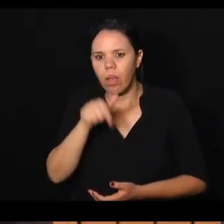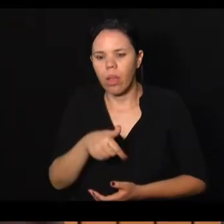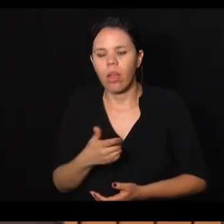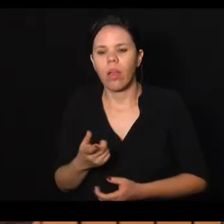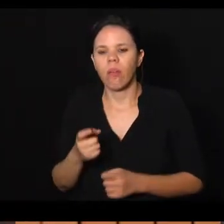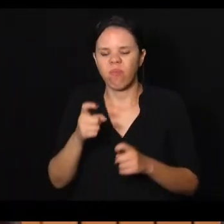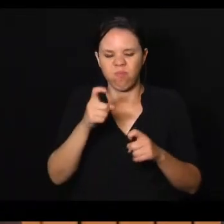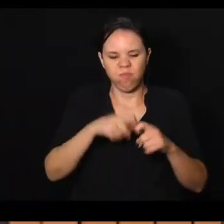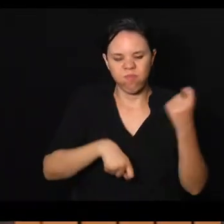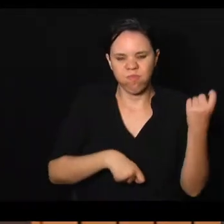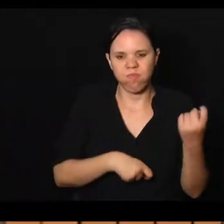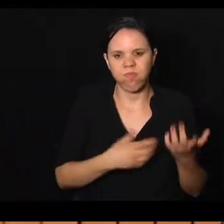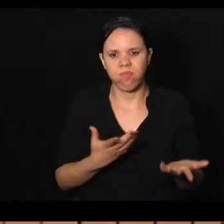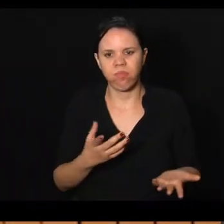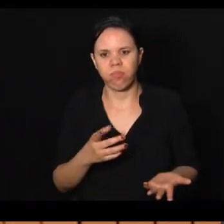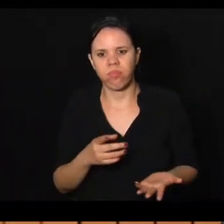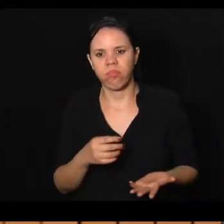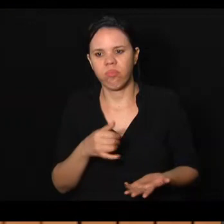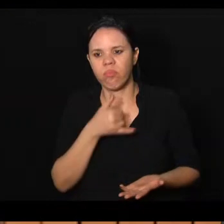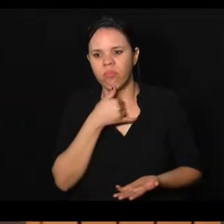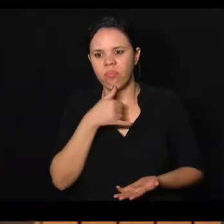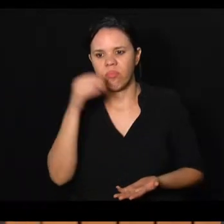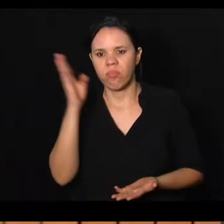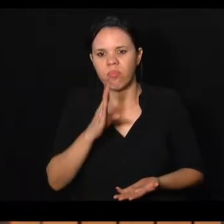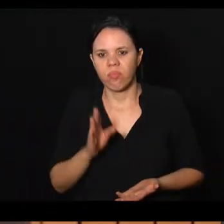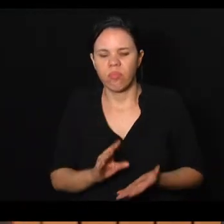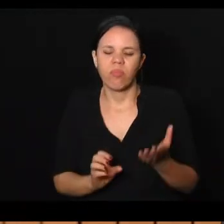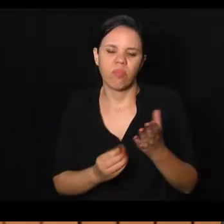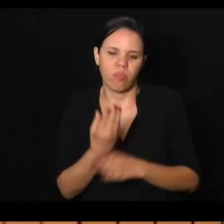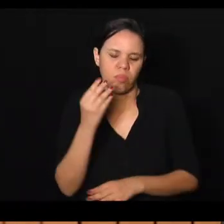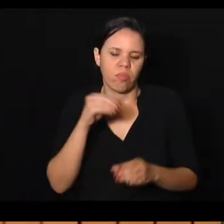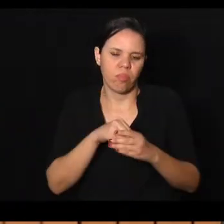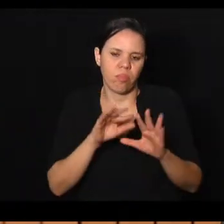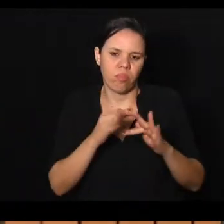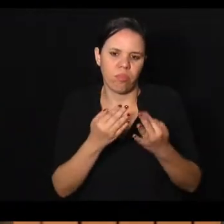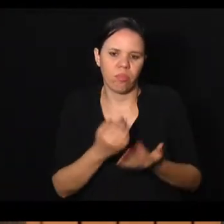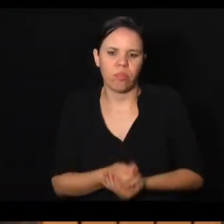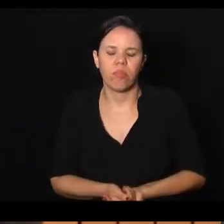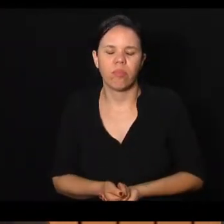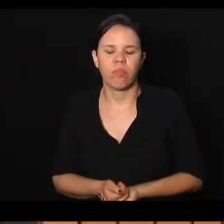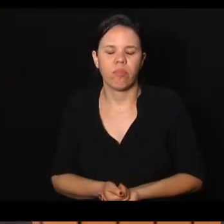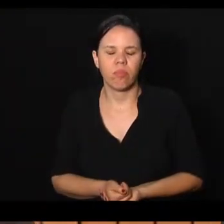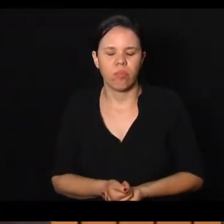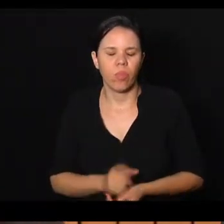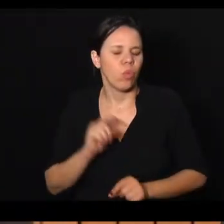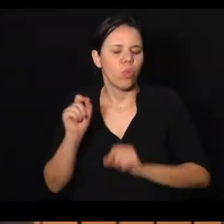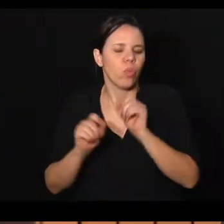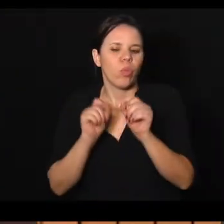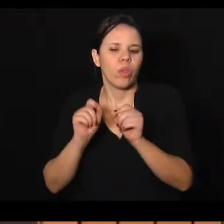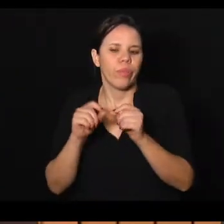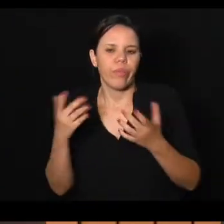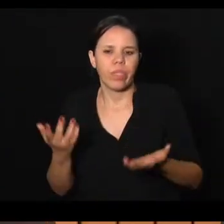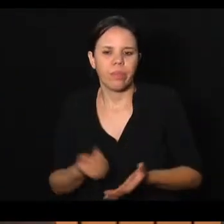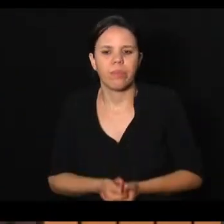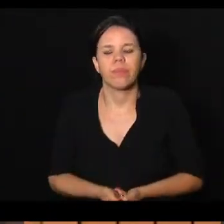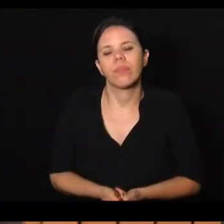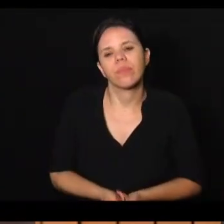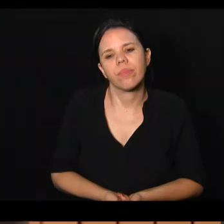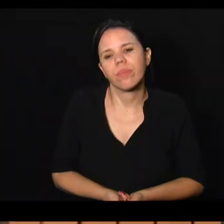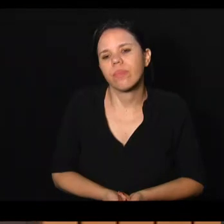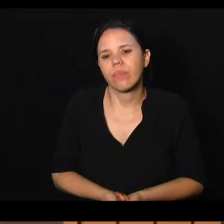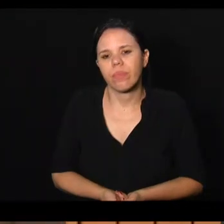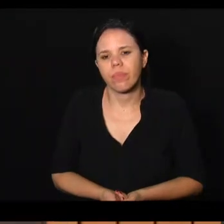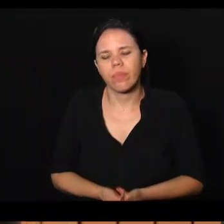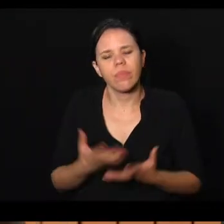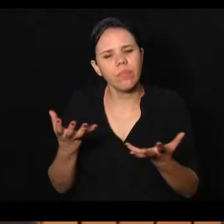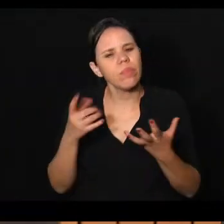sexual, infelizmente no Brasil, acontece dentro de casa. E o que fazer? Eu quero que